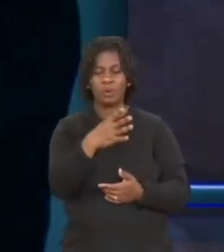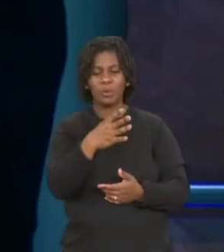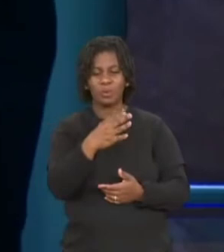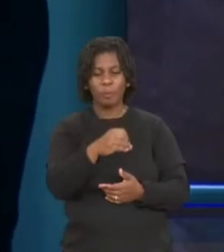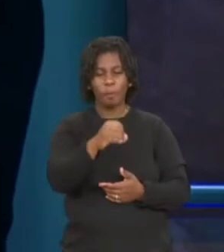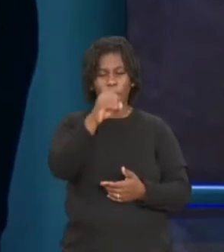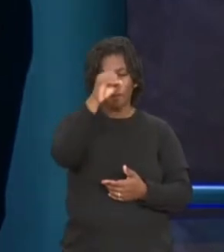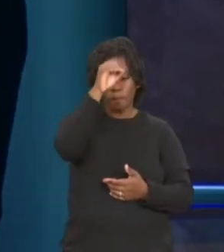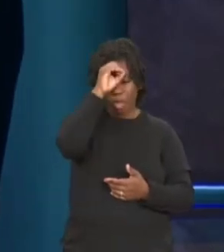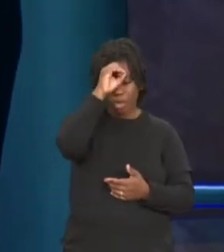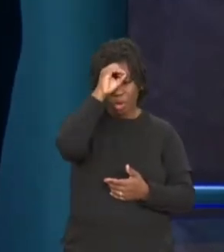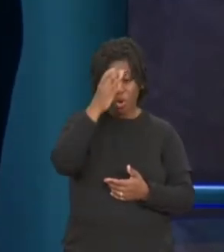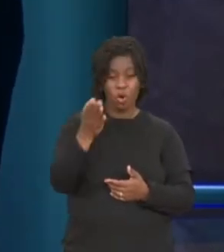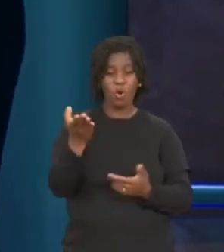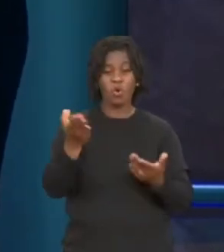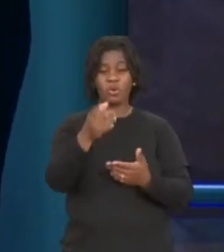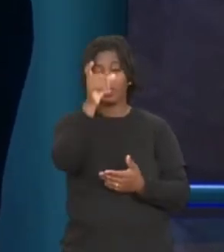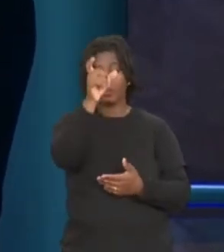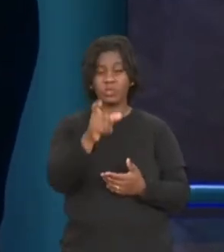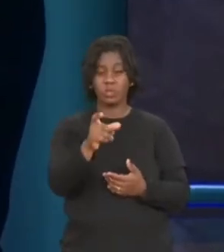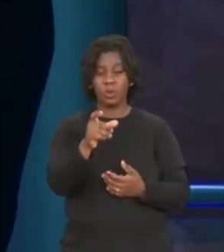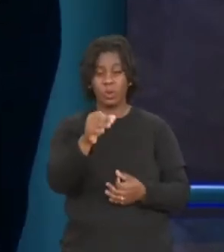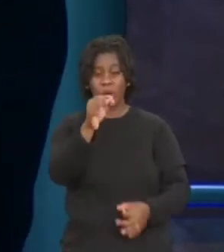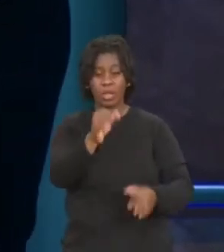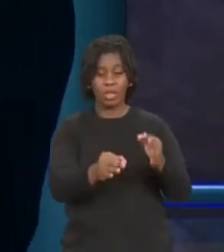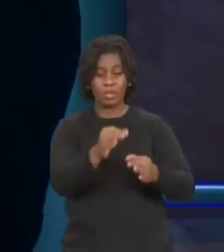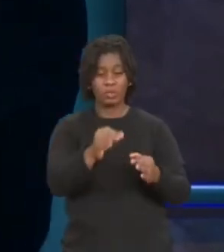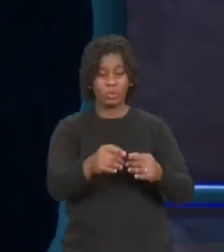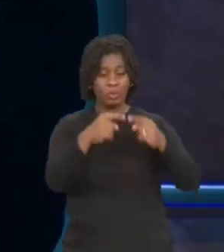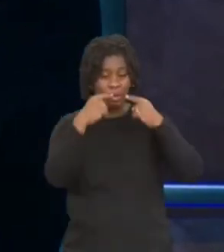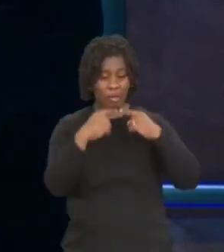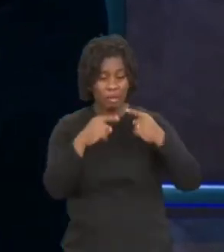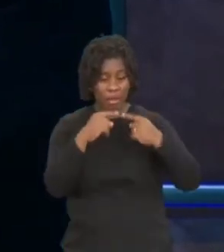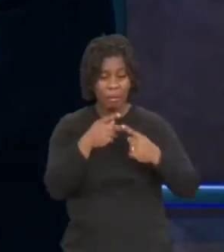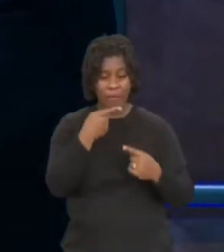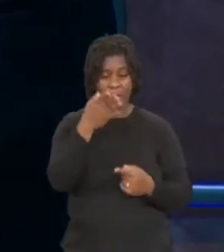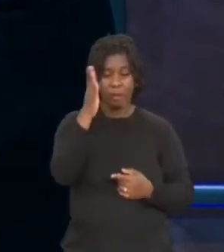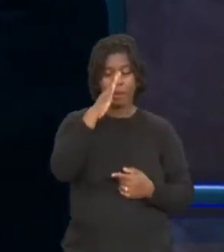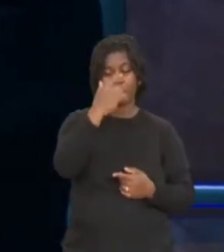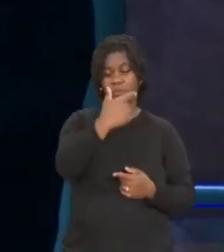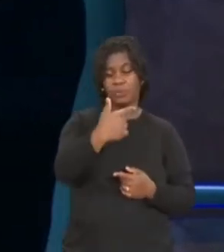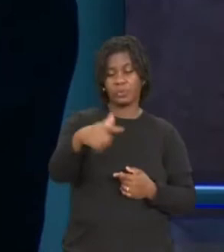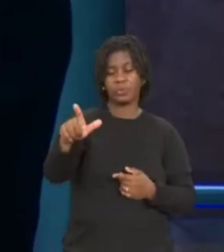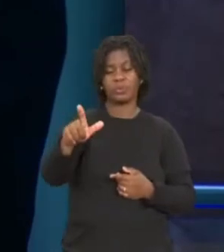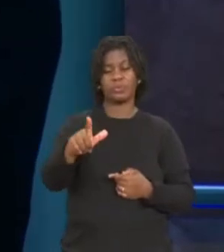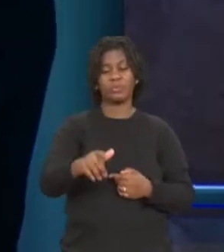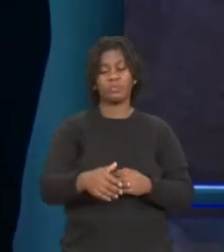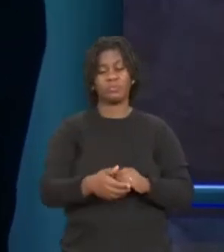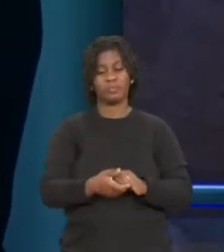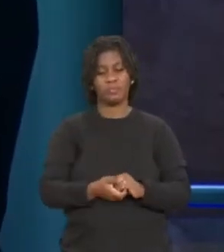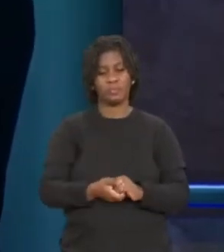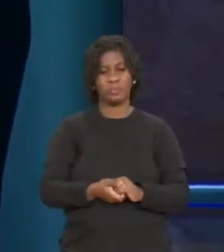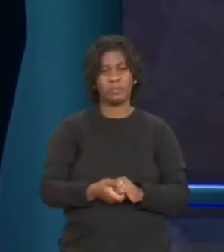ela julga, critica, fala dos outros.